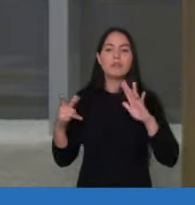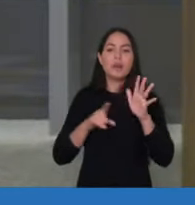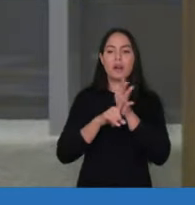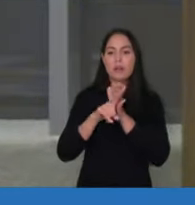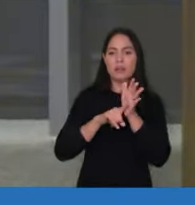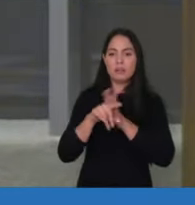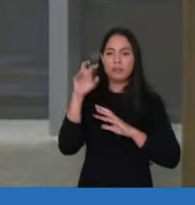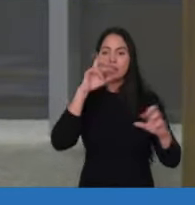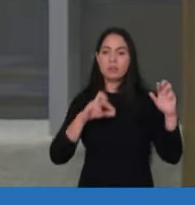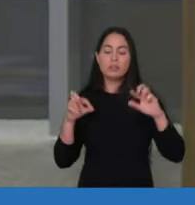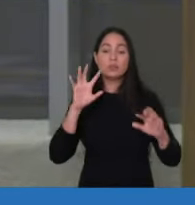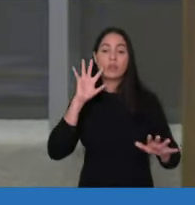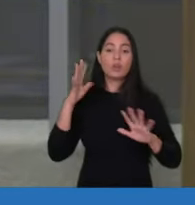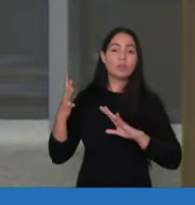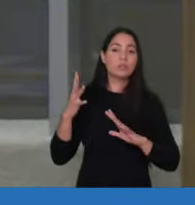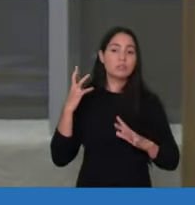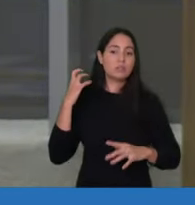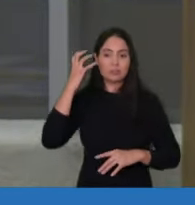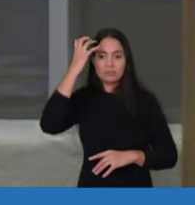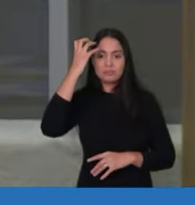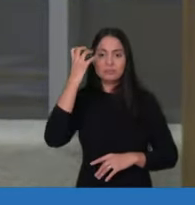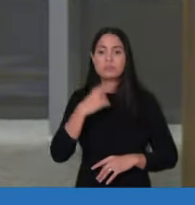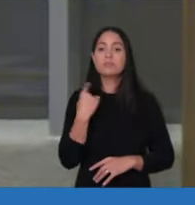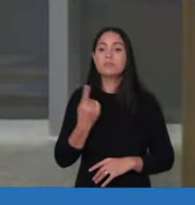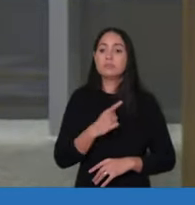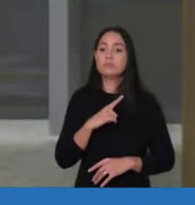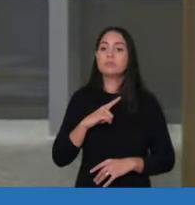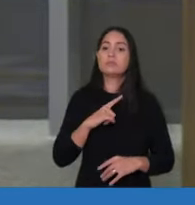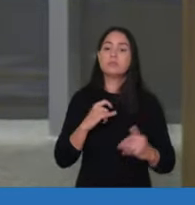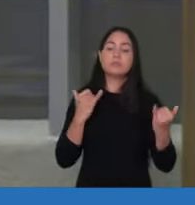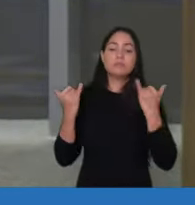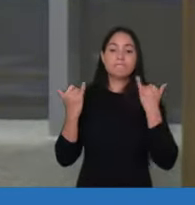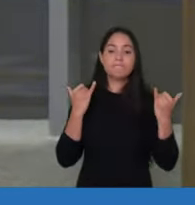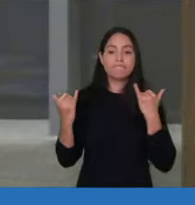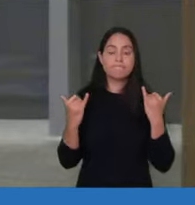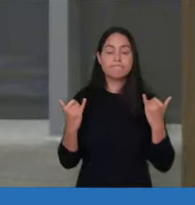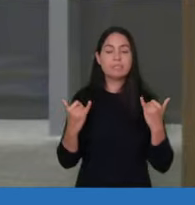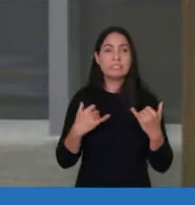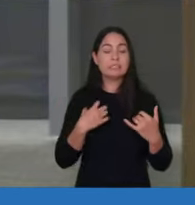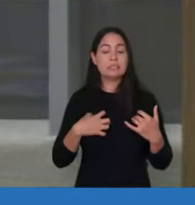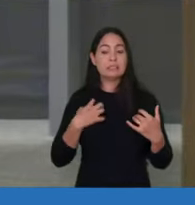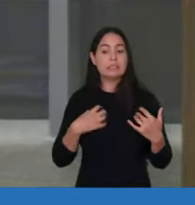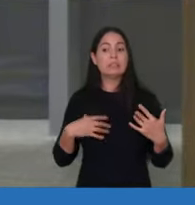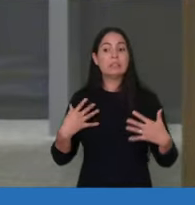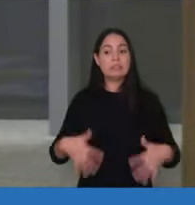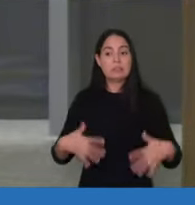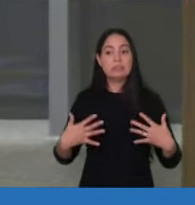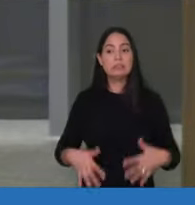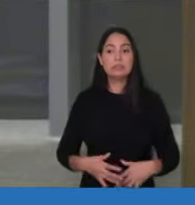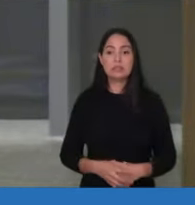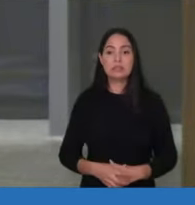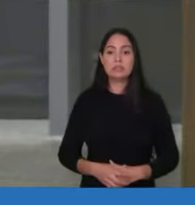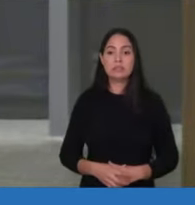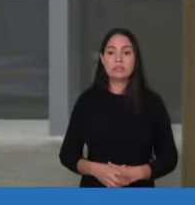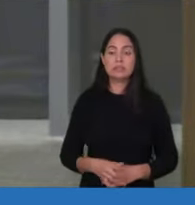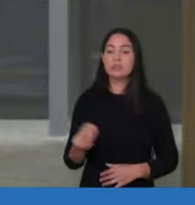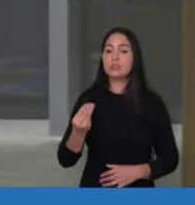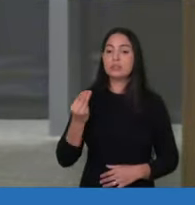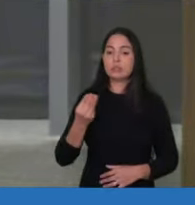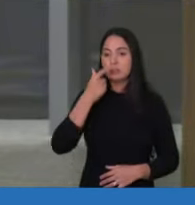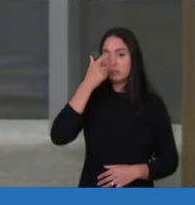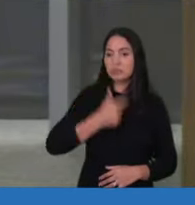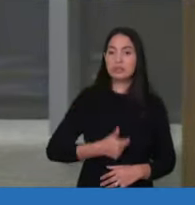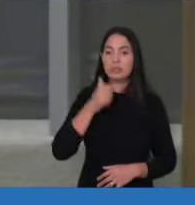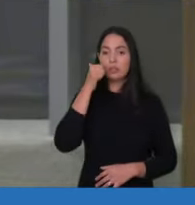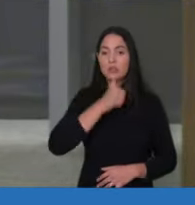sobre o caso Marielle e a gente recebe notícias estarrecedoras. Como deputada